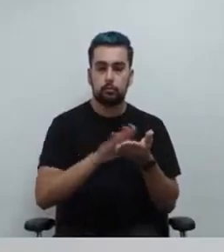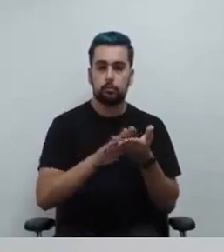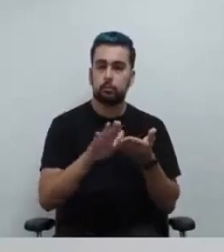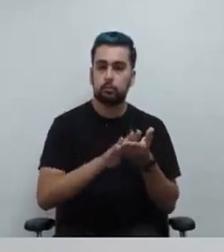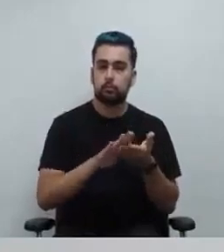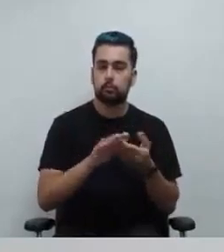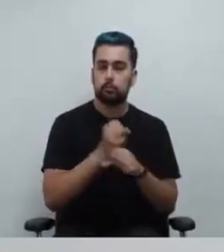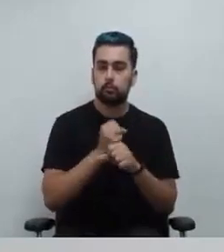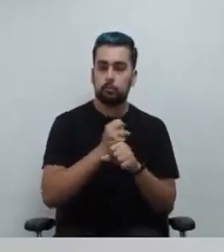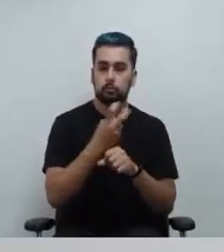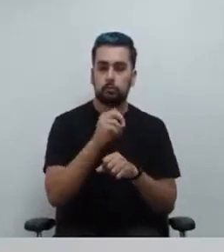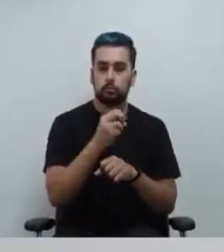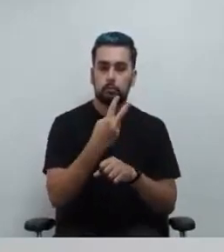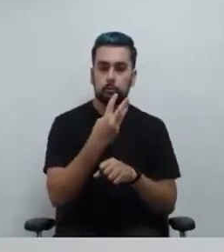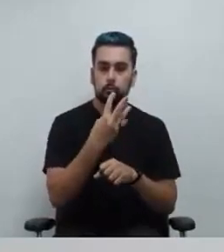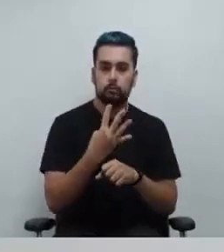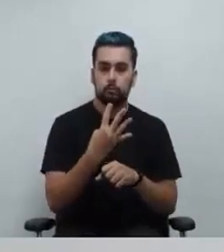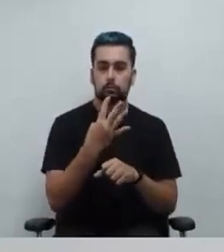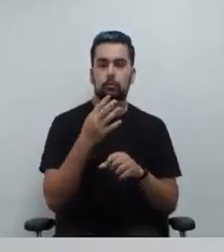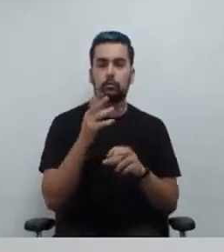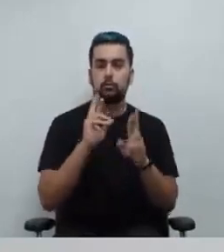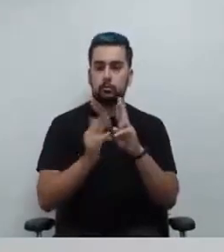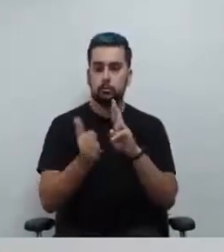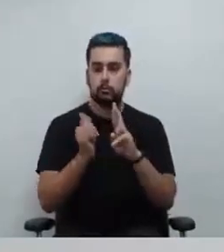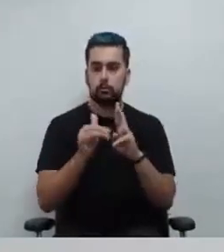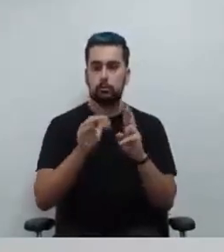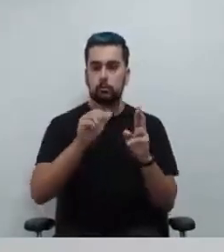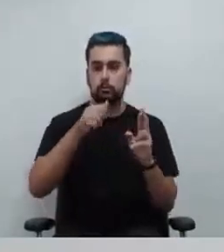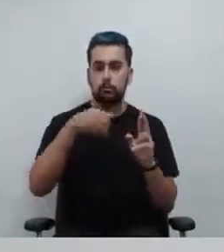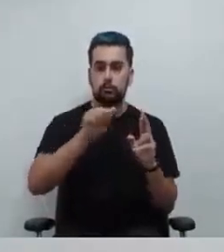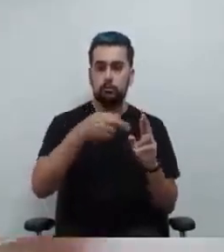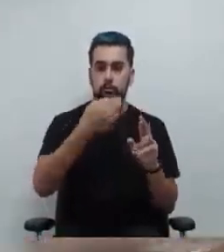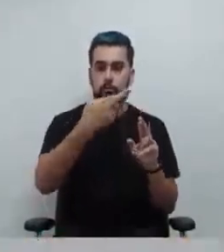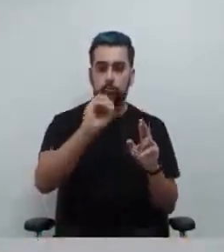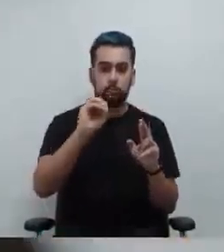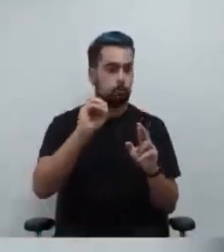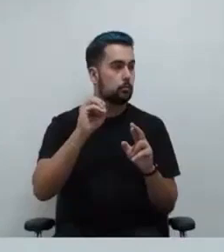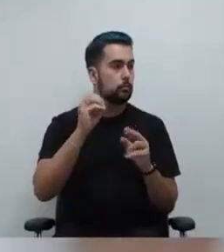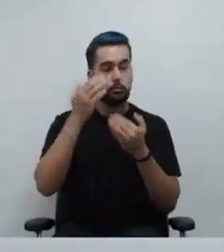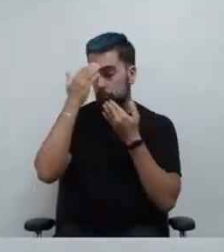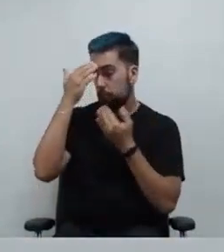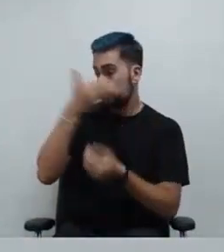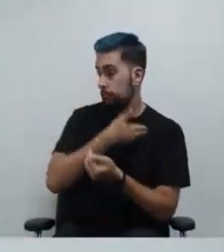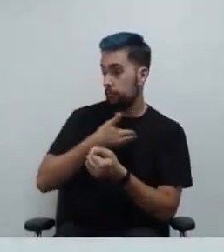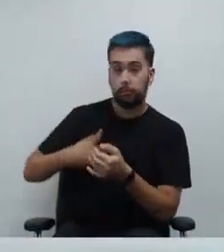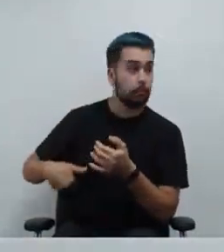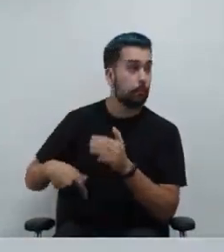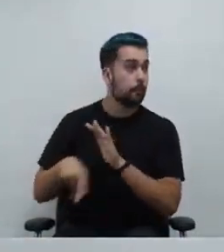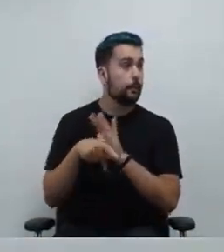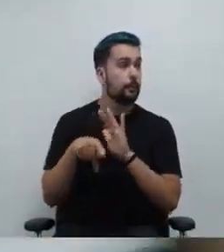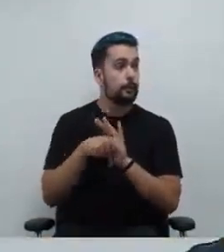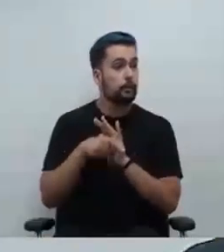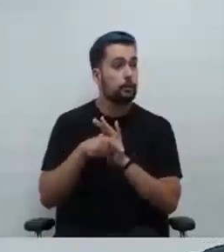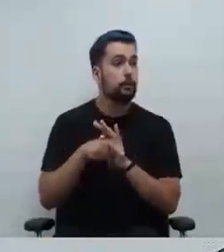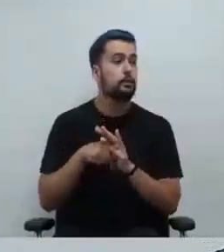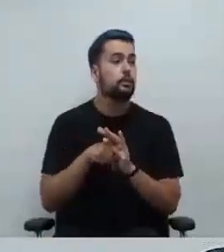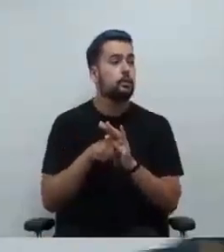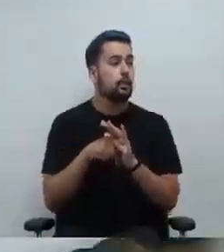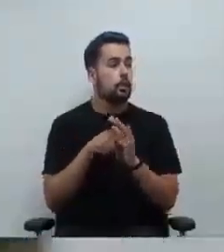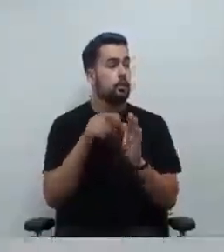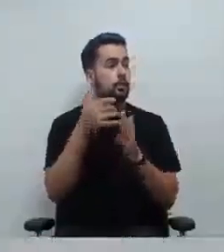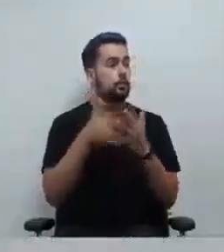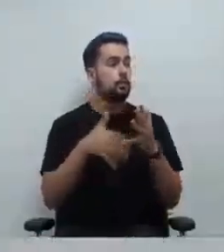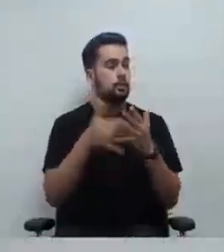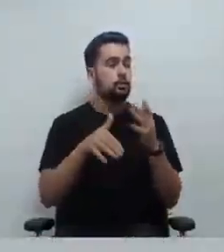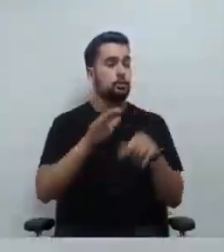de 2024. Relator, conselheiro Rafael Camarão, com a palavra. Obrigado, presidente. Trata-se de impugnação à lista de antiguidade formulada pelo